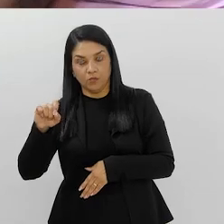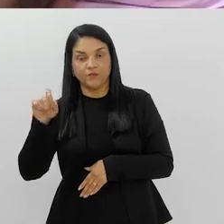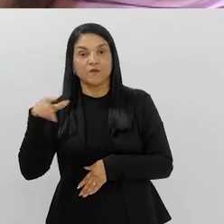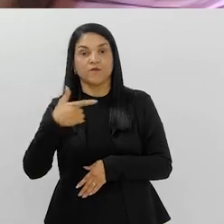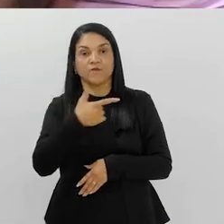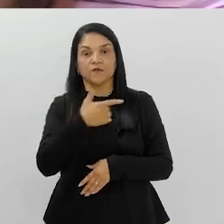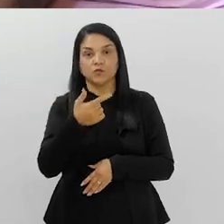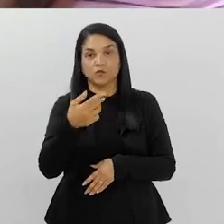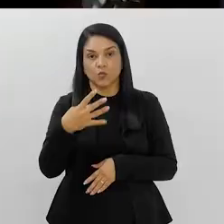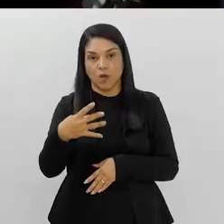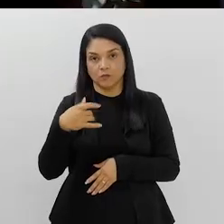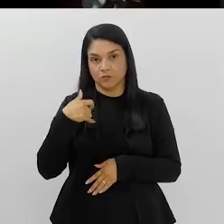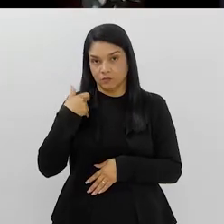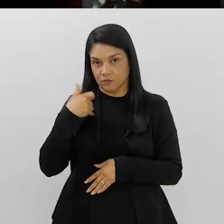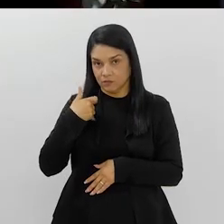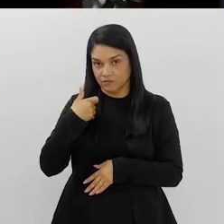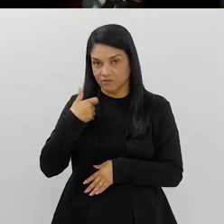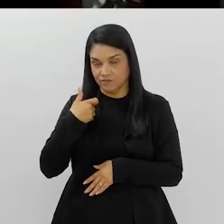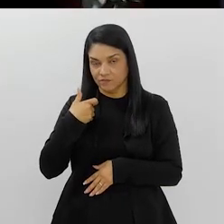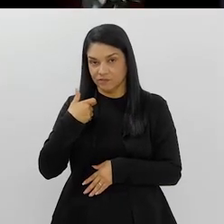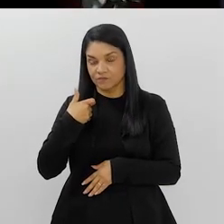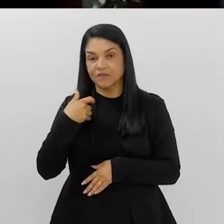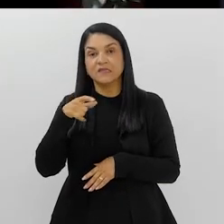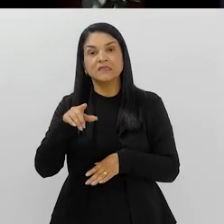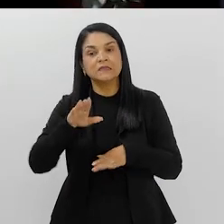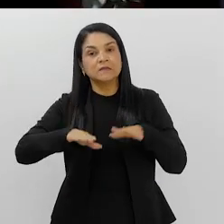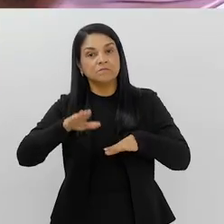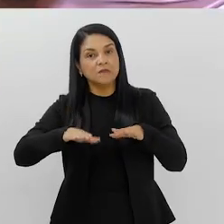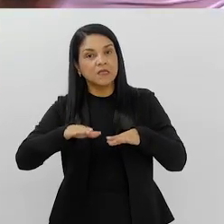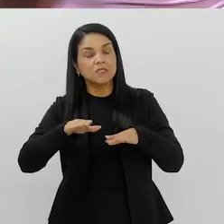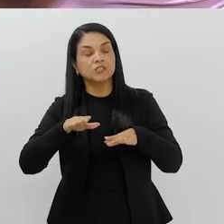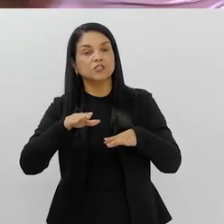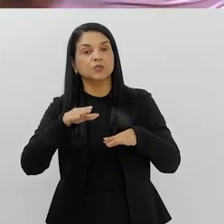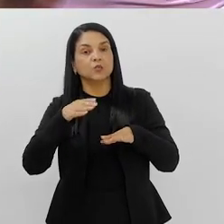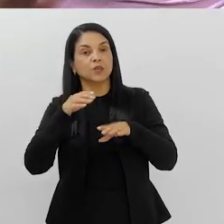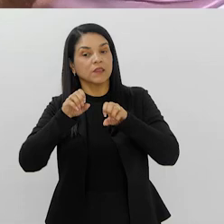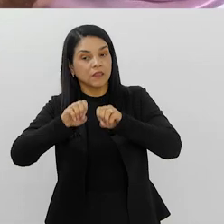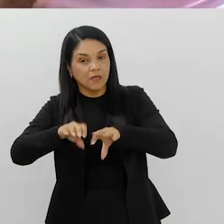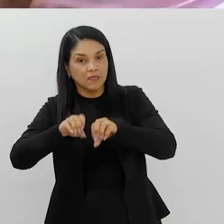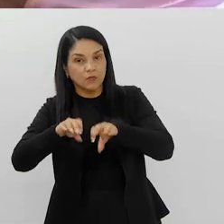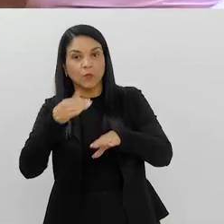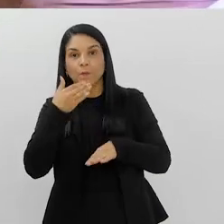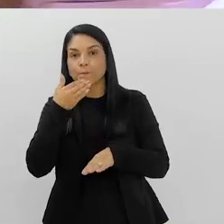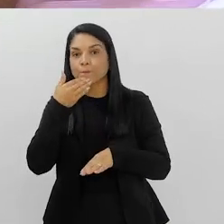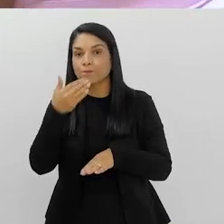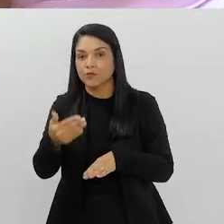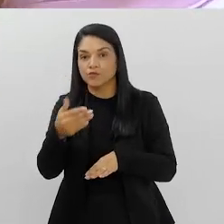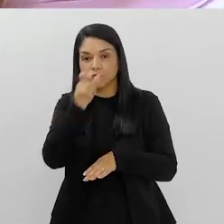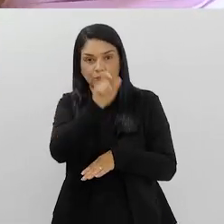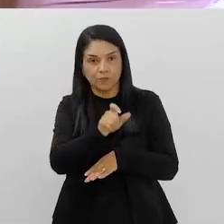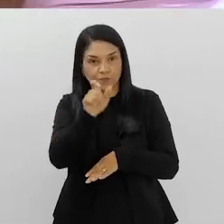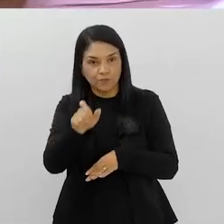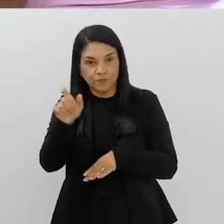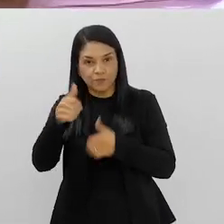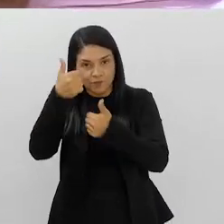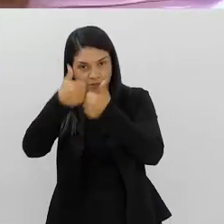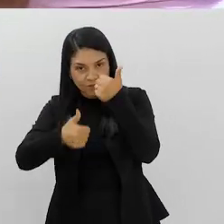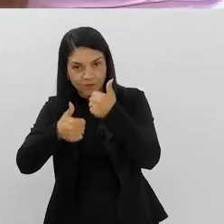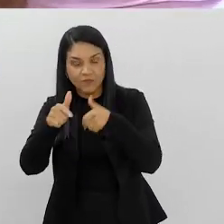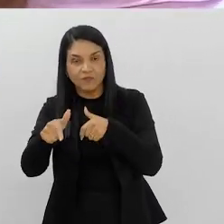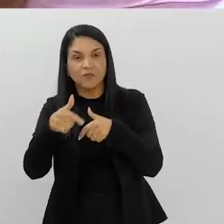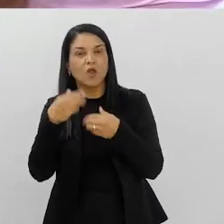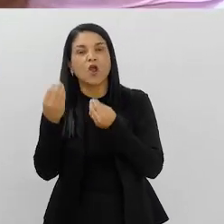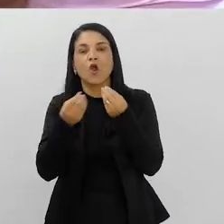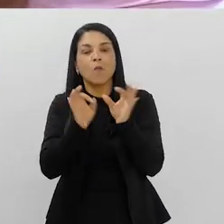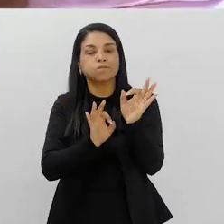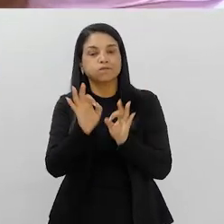24 anos de idade, artilheiro do campeonato. E muito disso também vai do treinador, né? Do pedido do treinador pelo jogador. Como é que foi